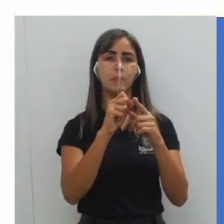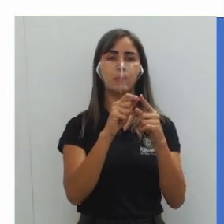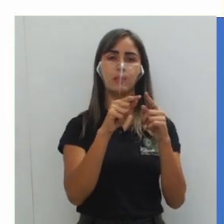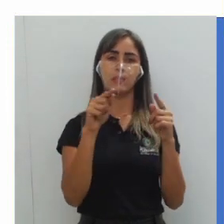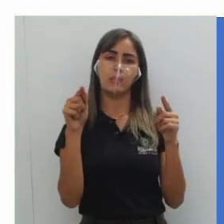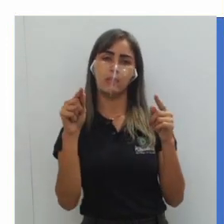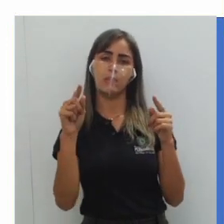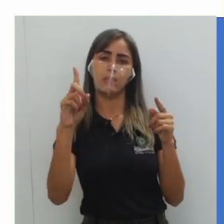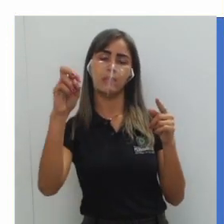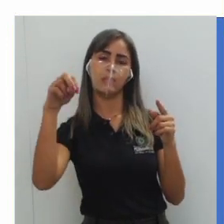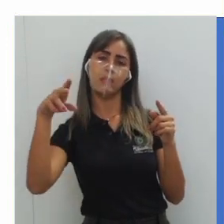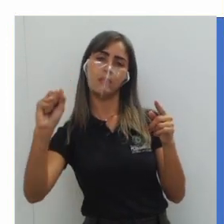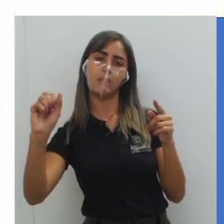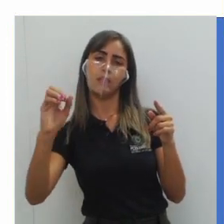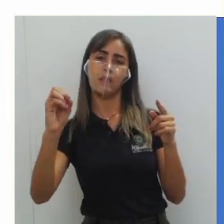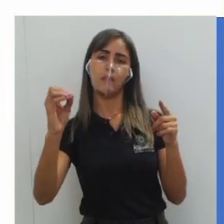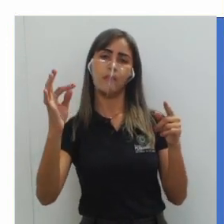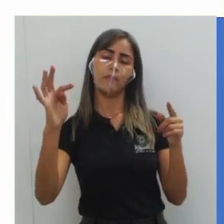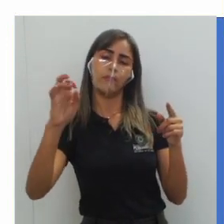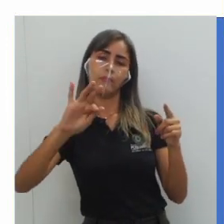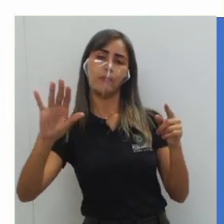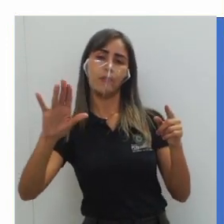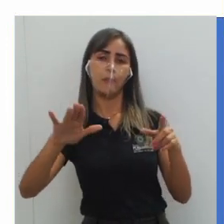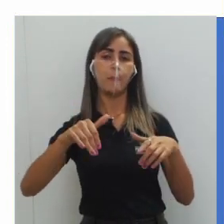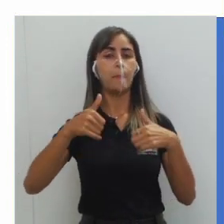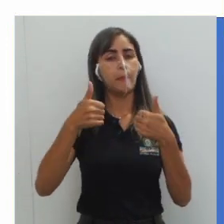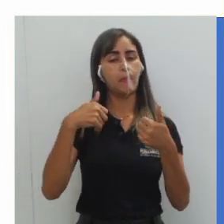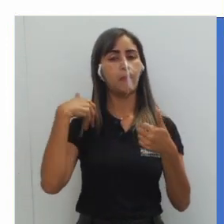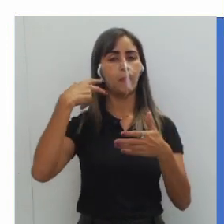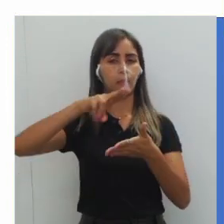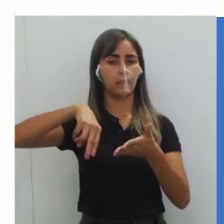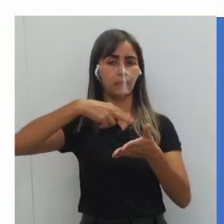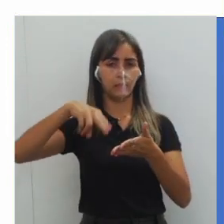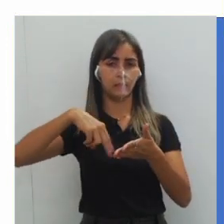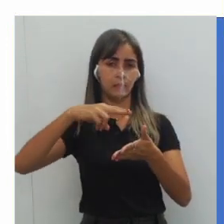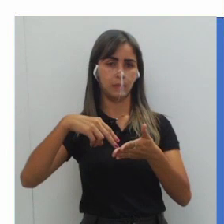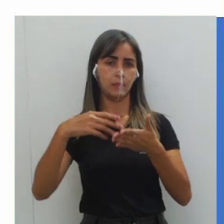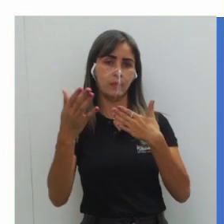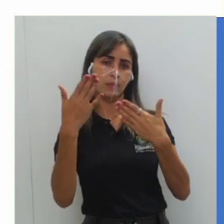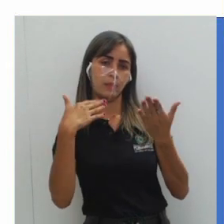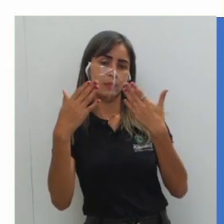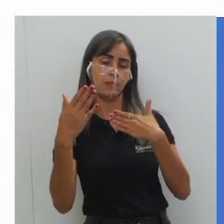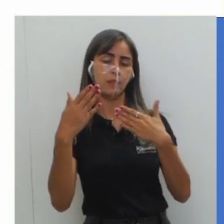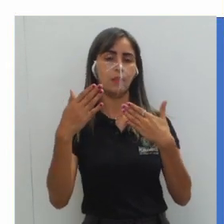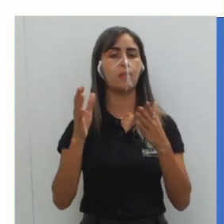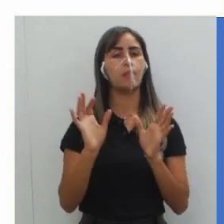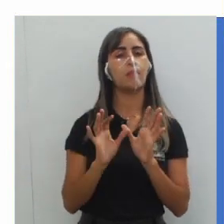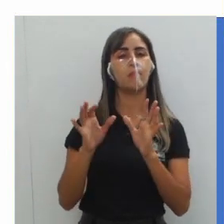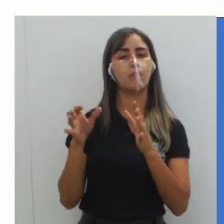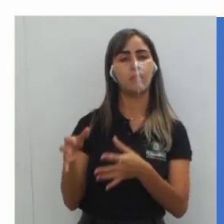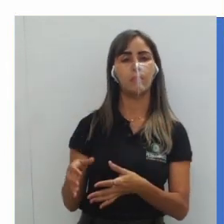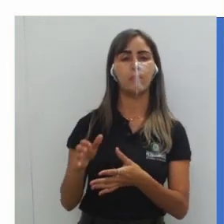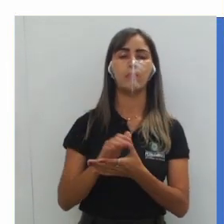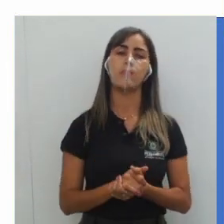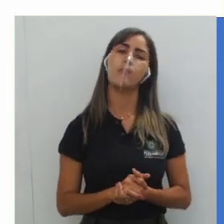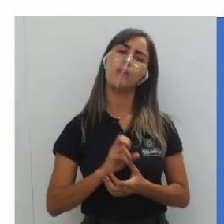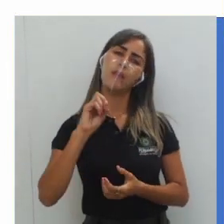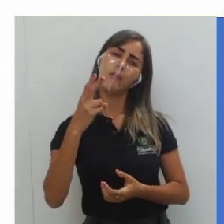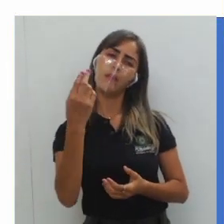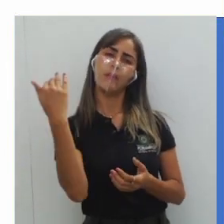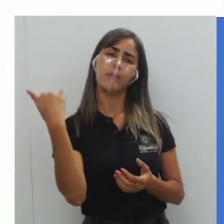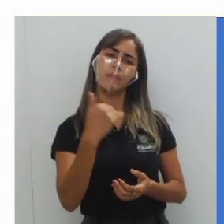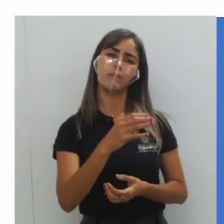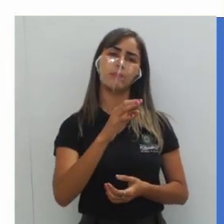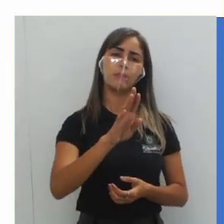is, melhor que, dance ao pau, melhor dança de todas em relação ao grupo de 3.